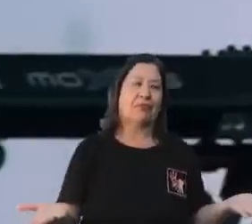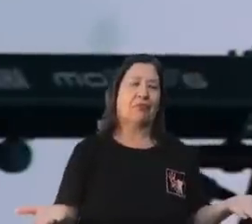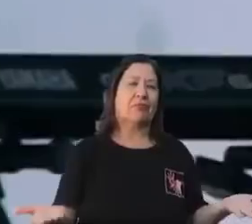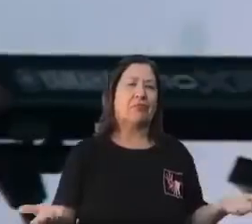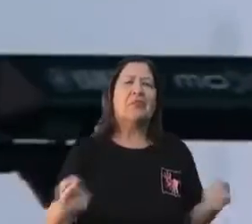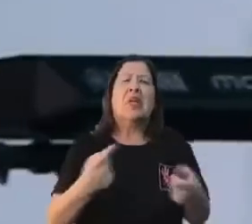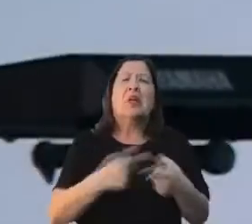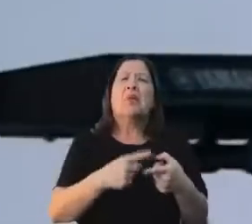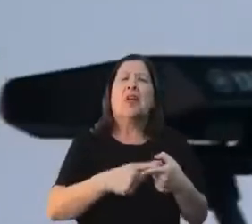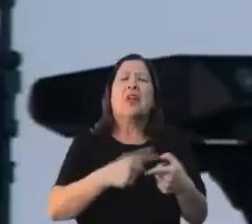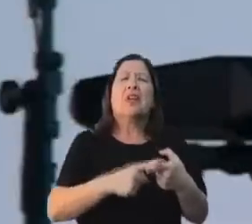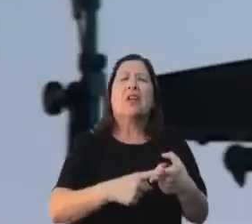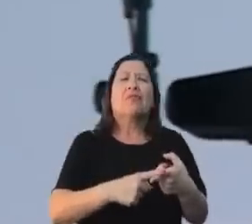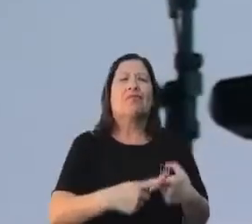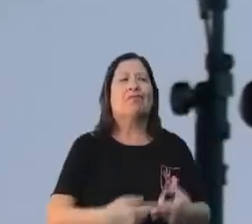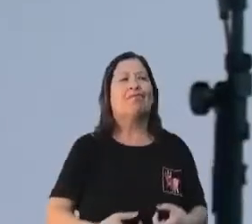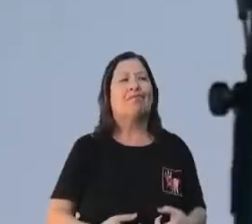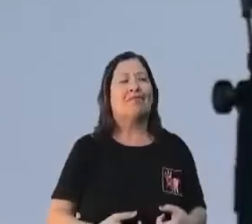tanta flor para ele?